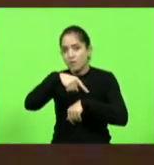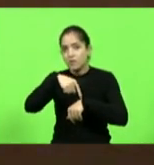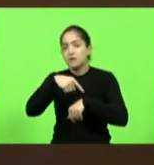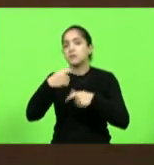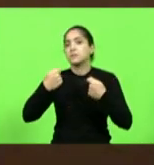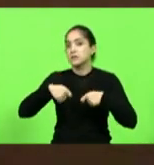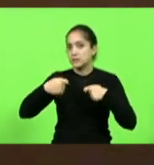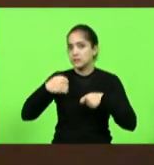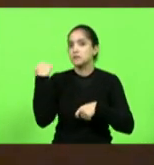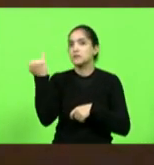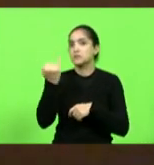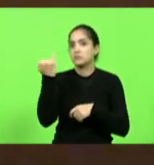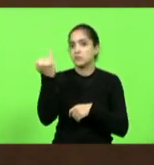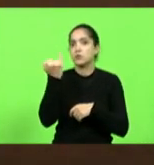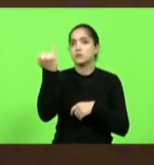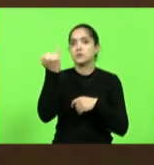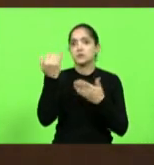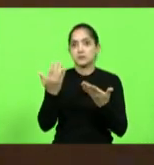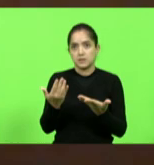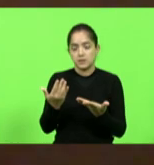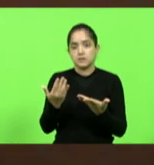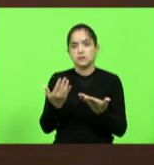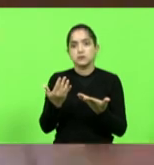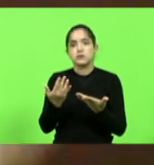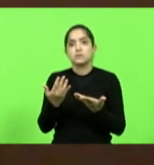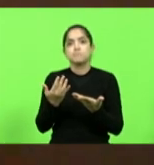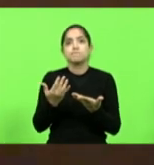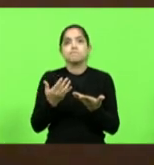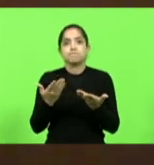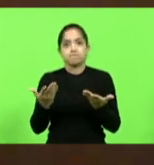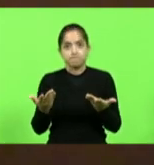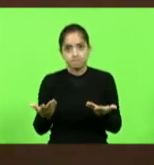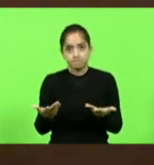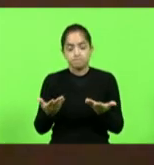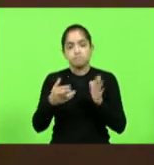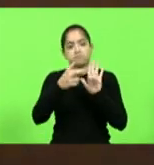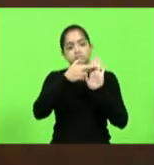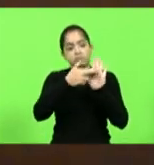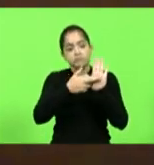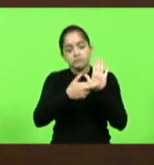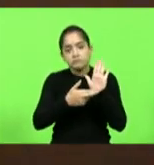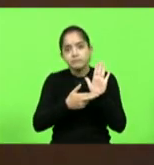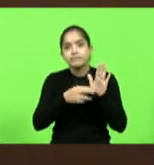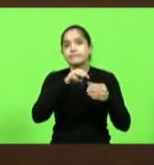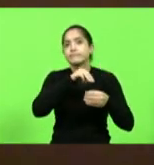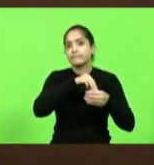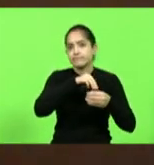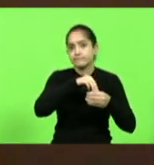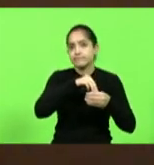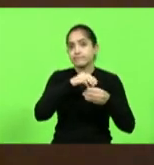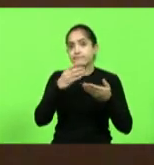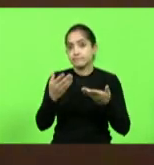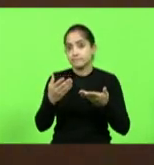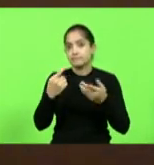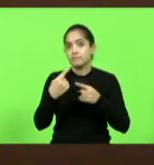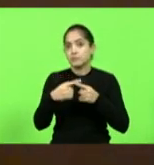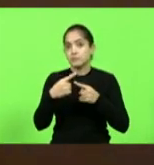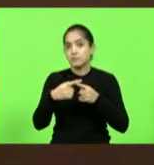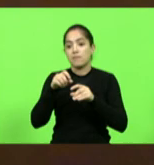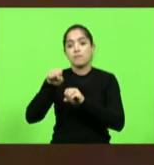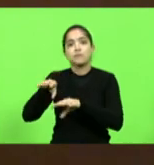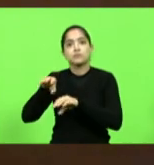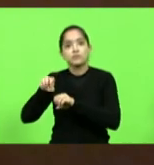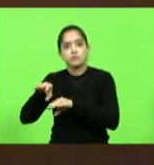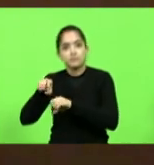em conta com bastante efetividade quando nas regulamentações municipais, porque a educação ela conta com